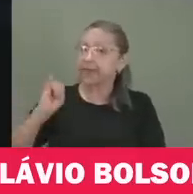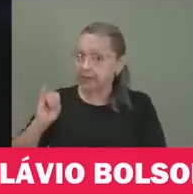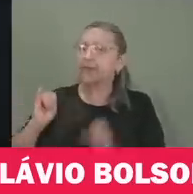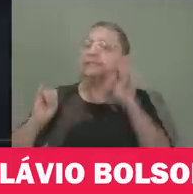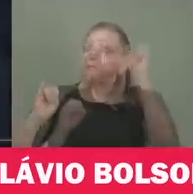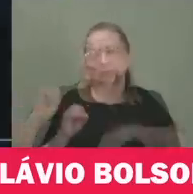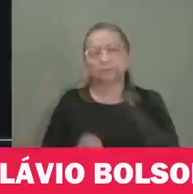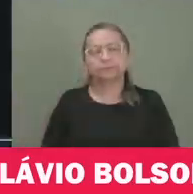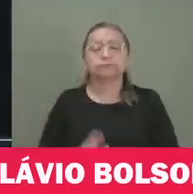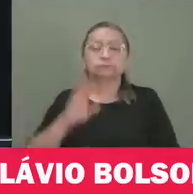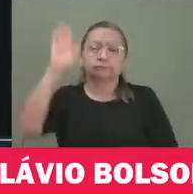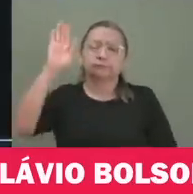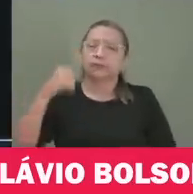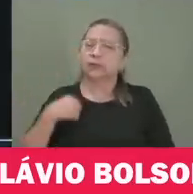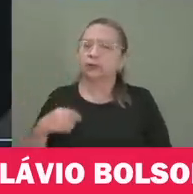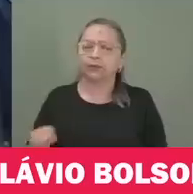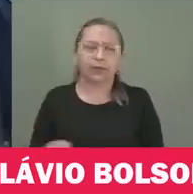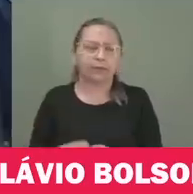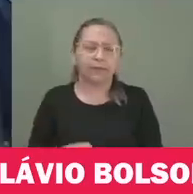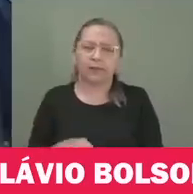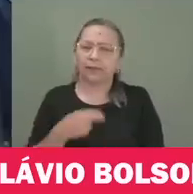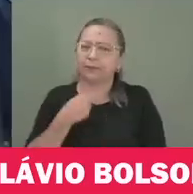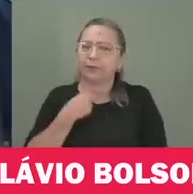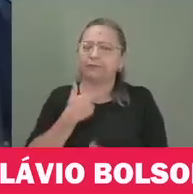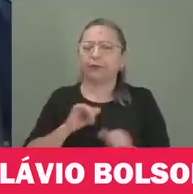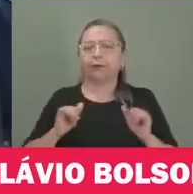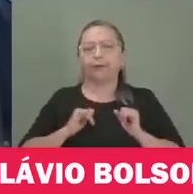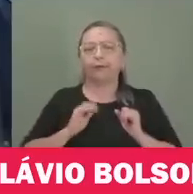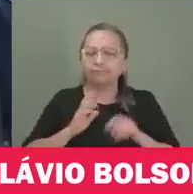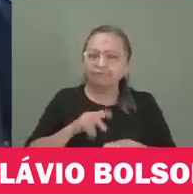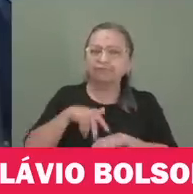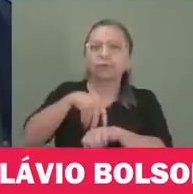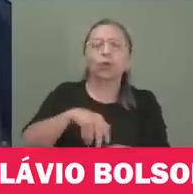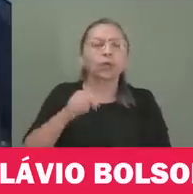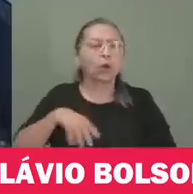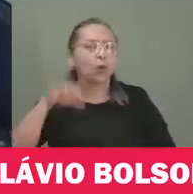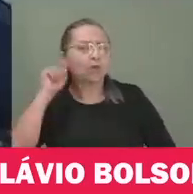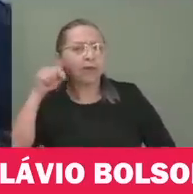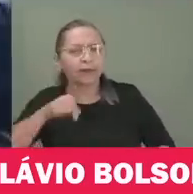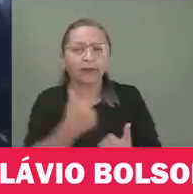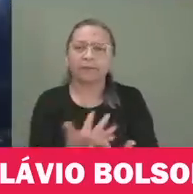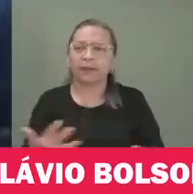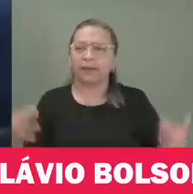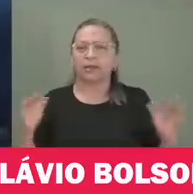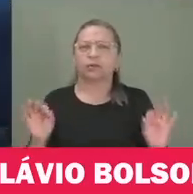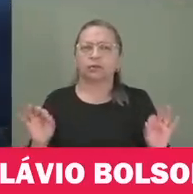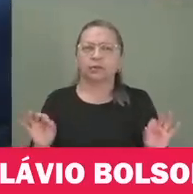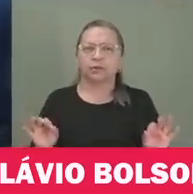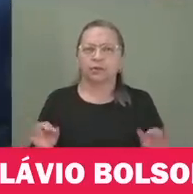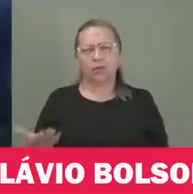buscar a verdade. Eu não poderia perder a oportunidade de me manifestar sobre o que eu ouvi hoje aqui nesse plenário.